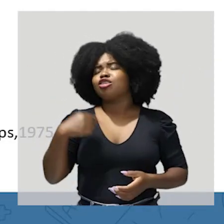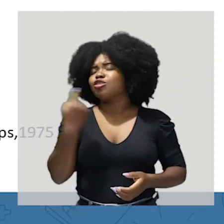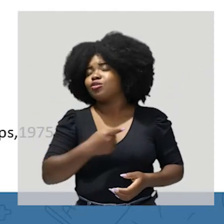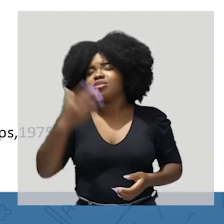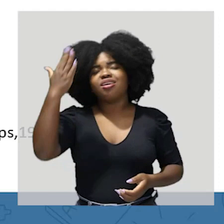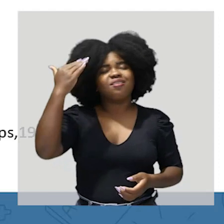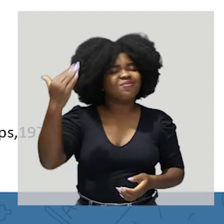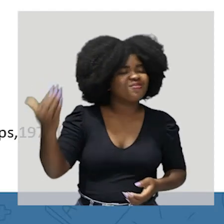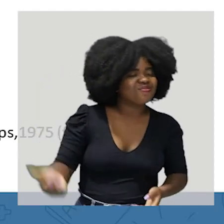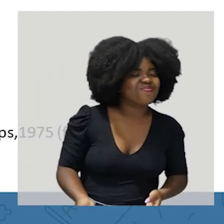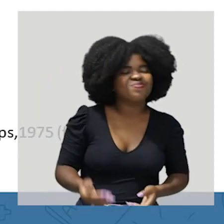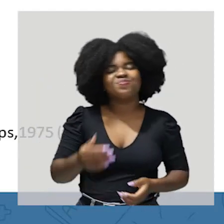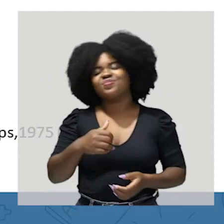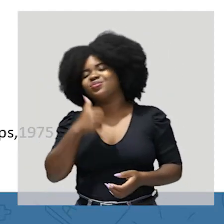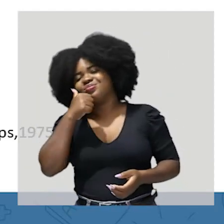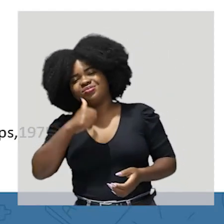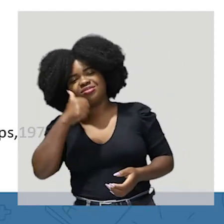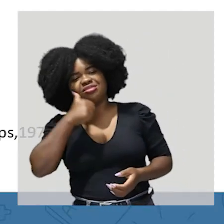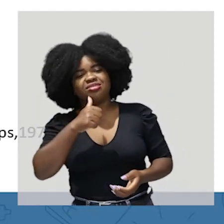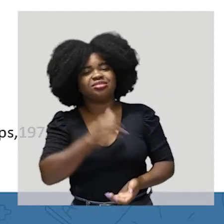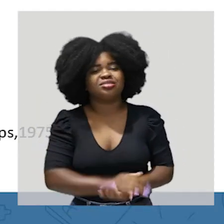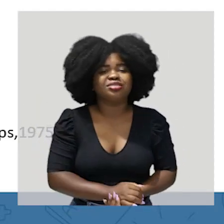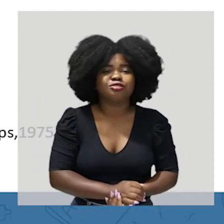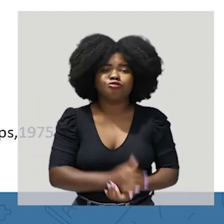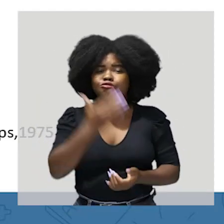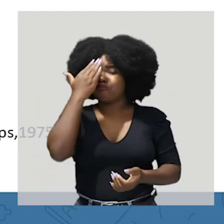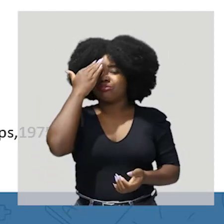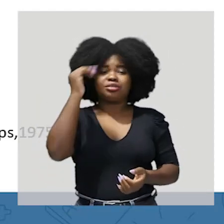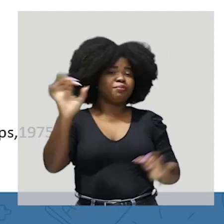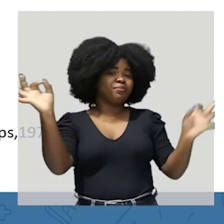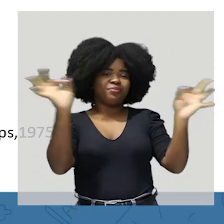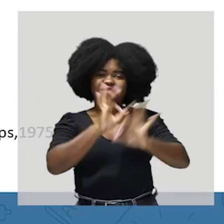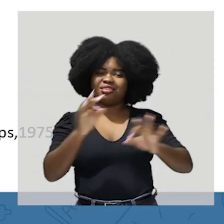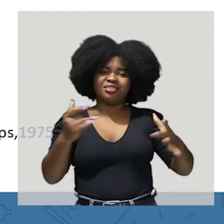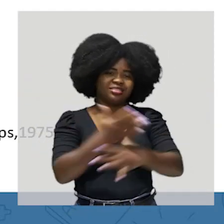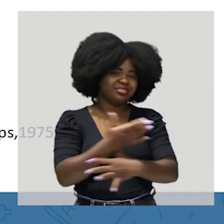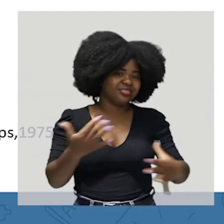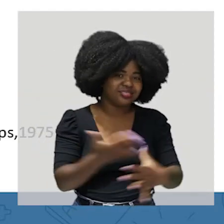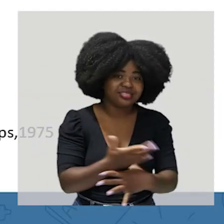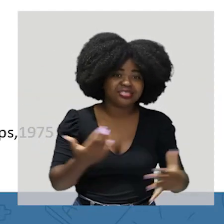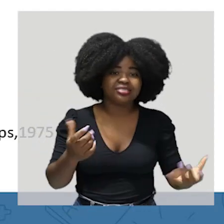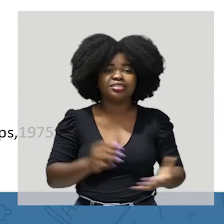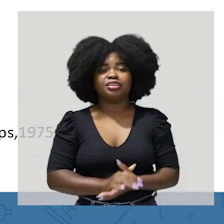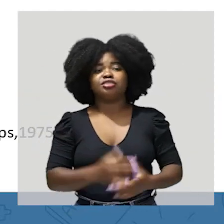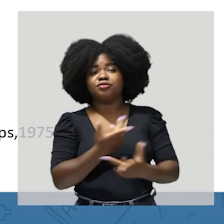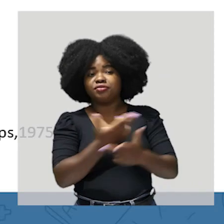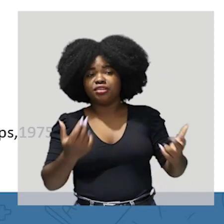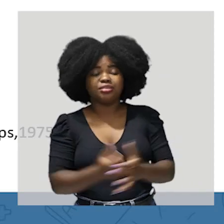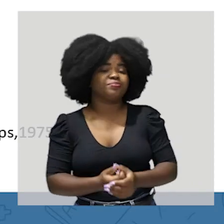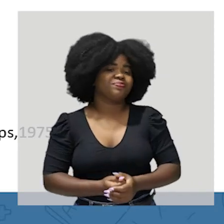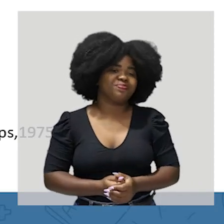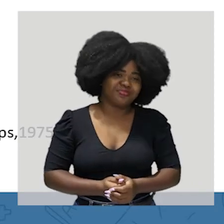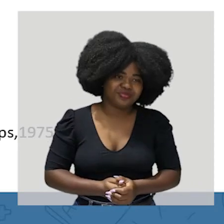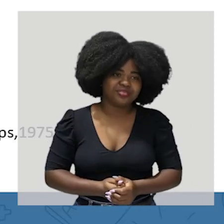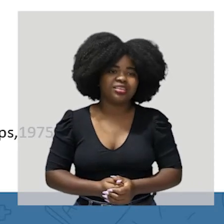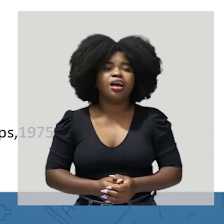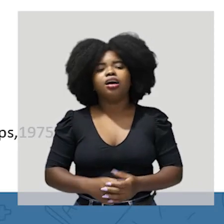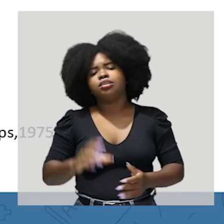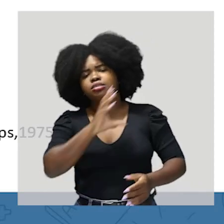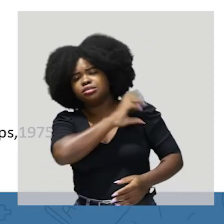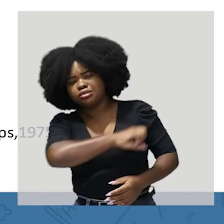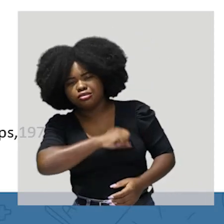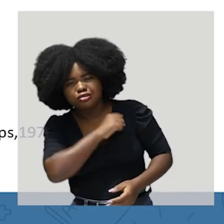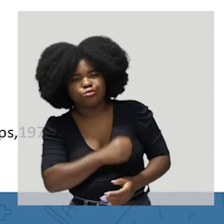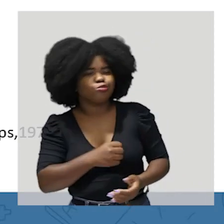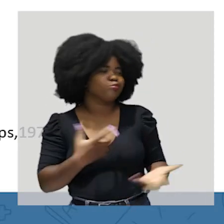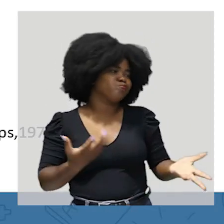que ponto a cidade tu varia esse rio de amor que se perdeu mesmo a tristeza da gente era mais bela e